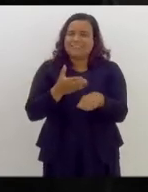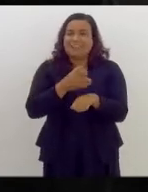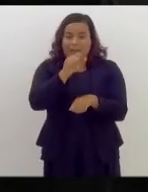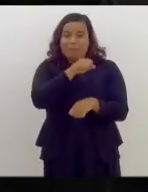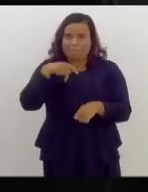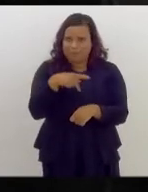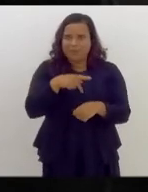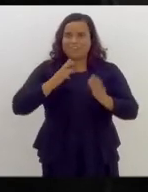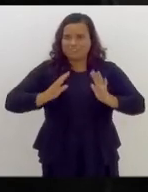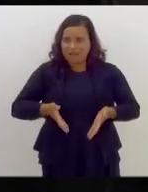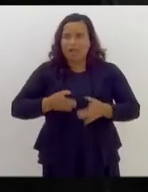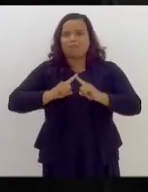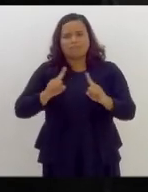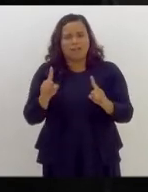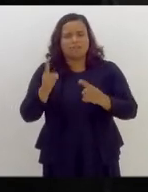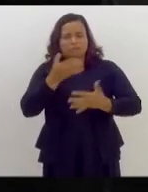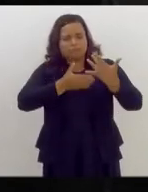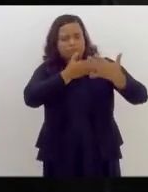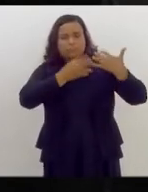trilhou